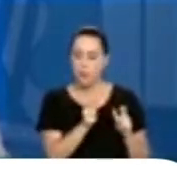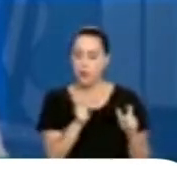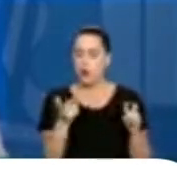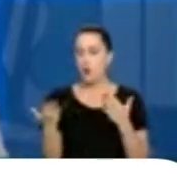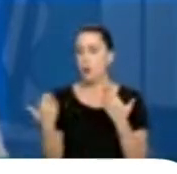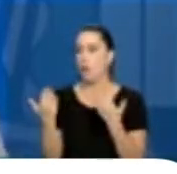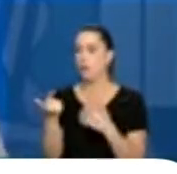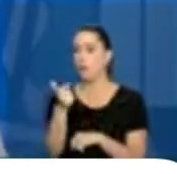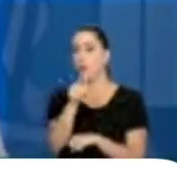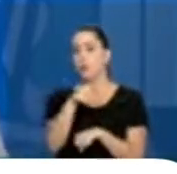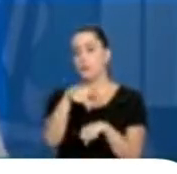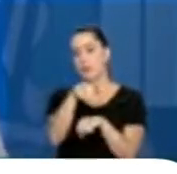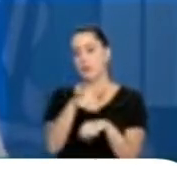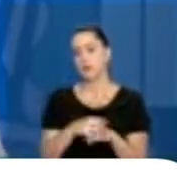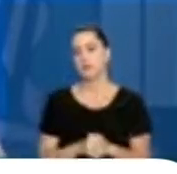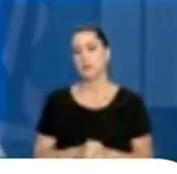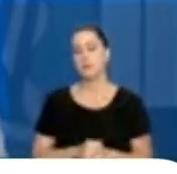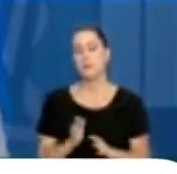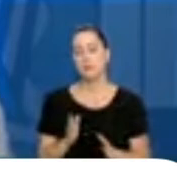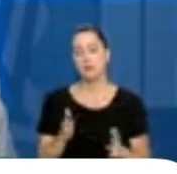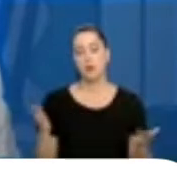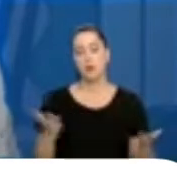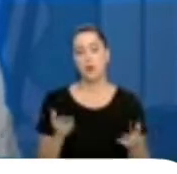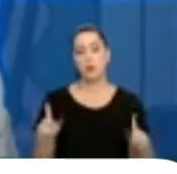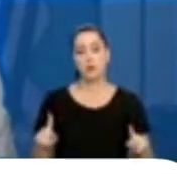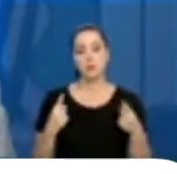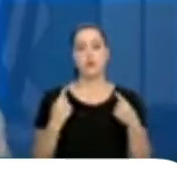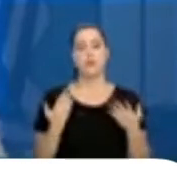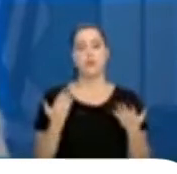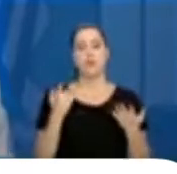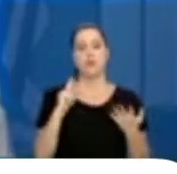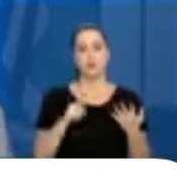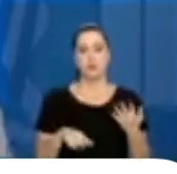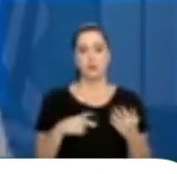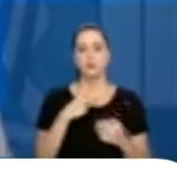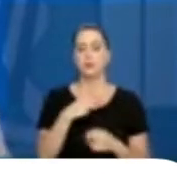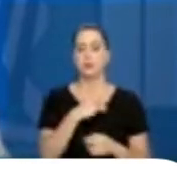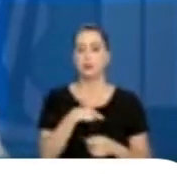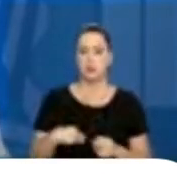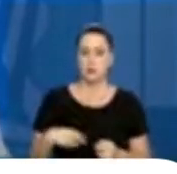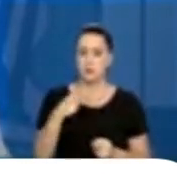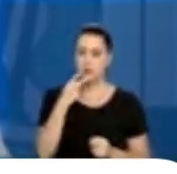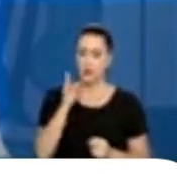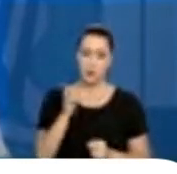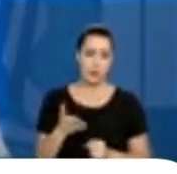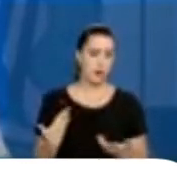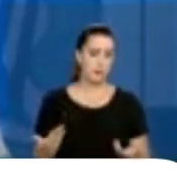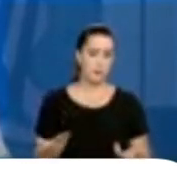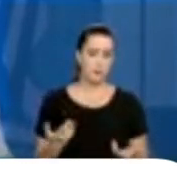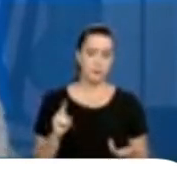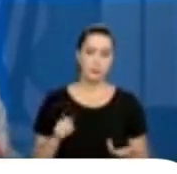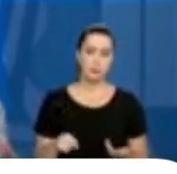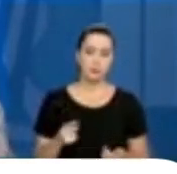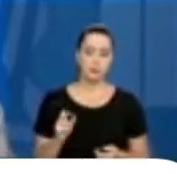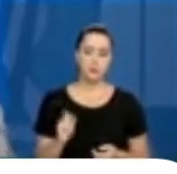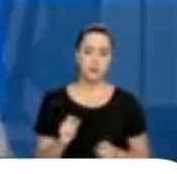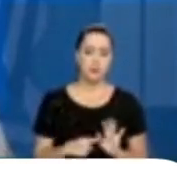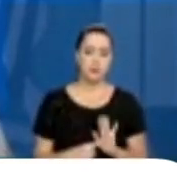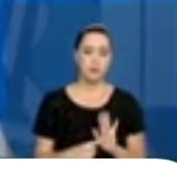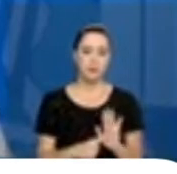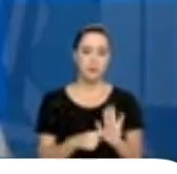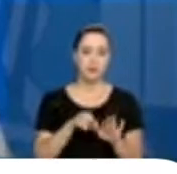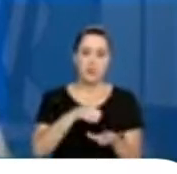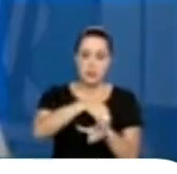outros países realizaram. Então, o desafio agora, como o ministro já mencionou em vários momentos, é colocar